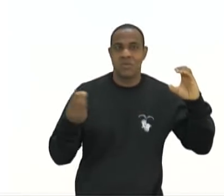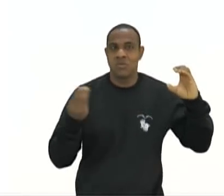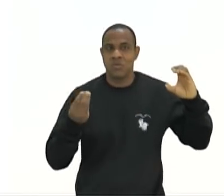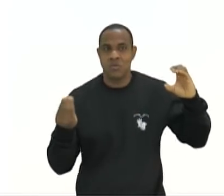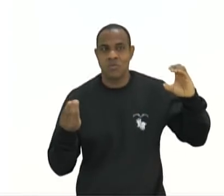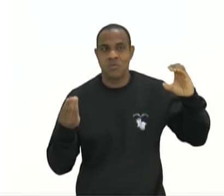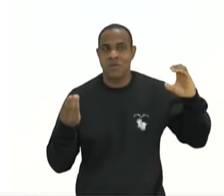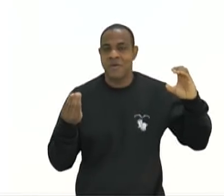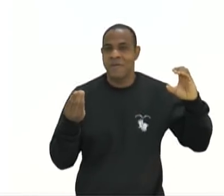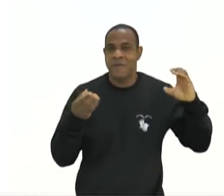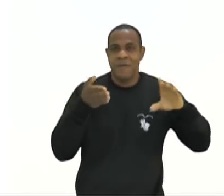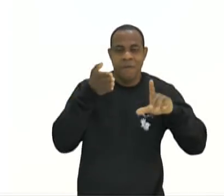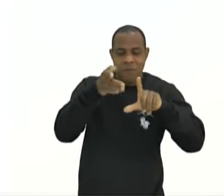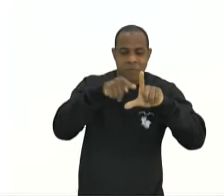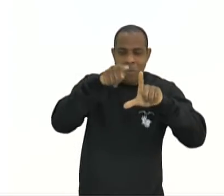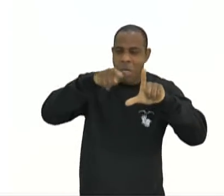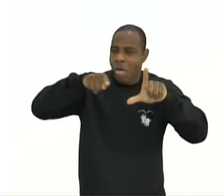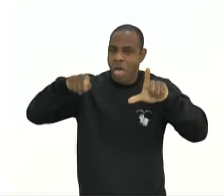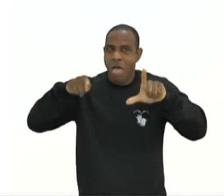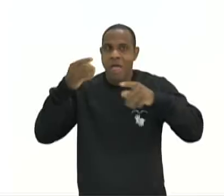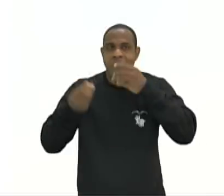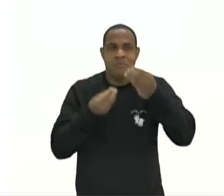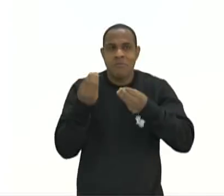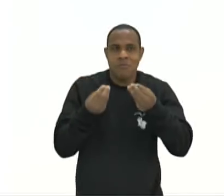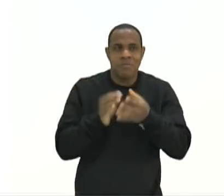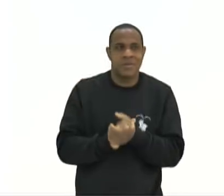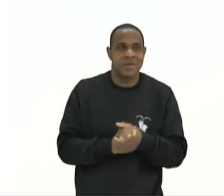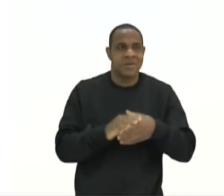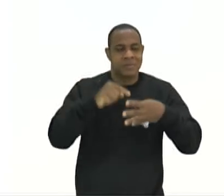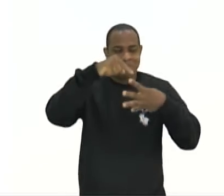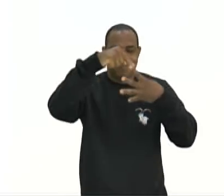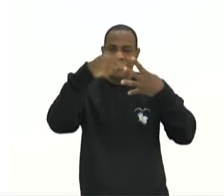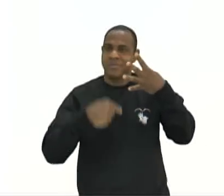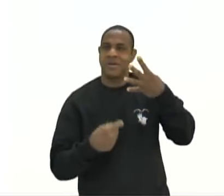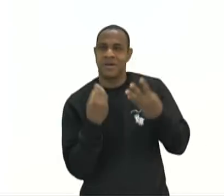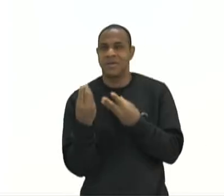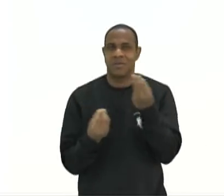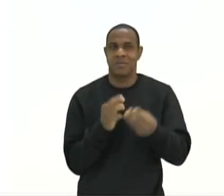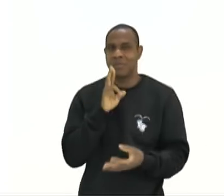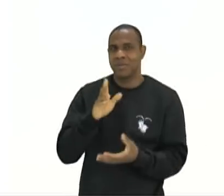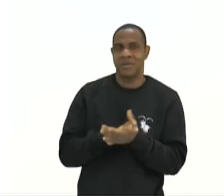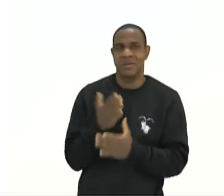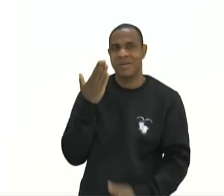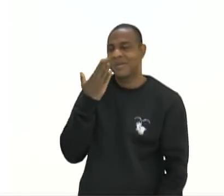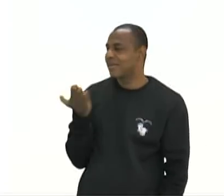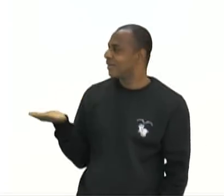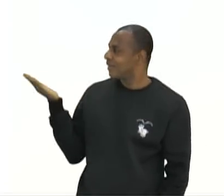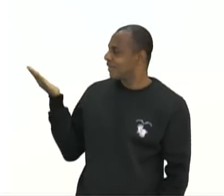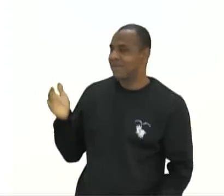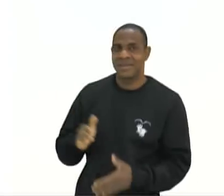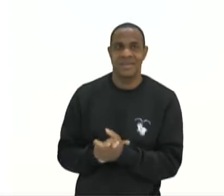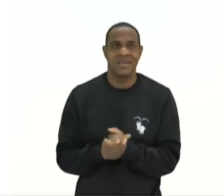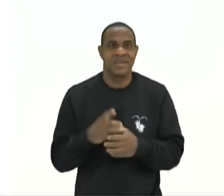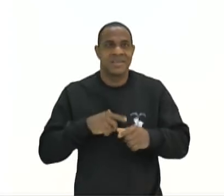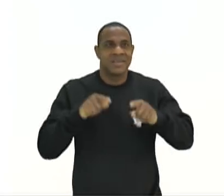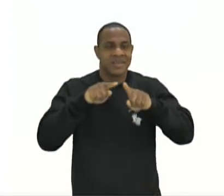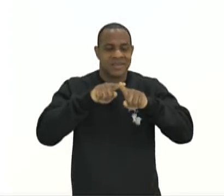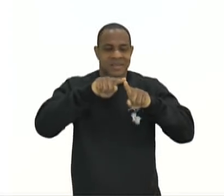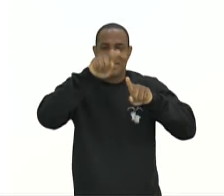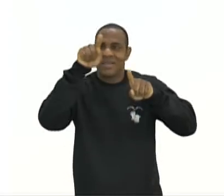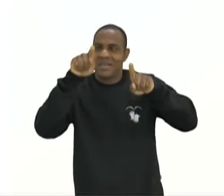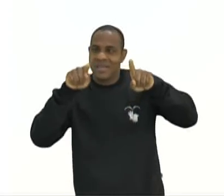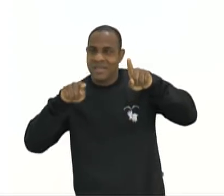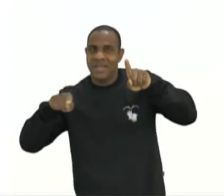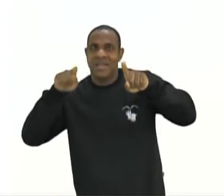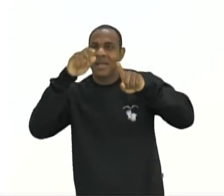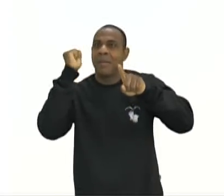ela nasce no eixo da horizontal, avançando para cima, chegando na sua crista, aonde você vai ter uma demarcação,